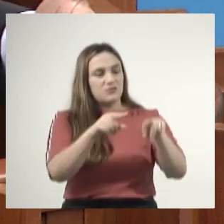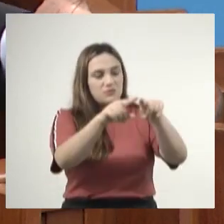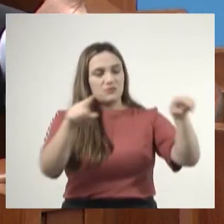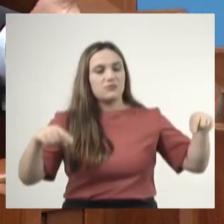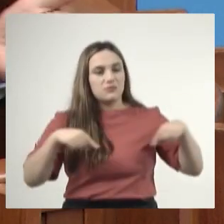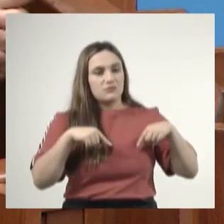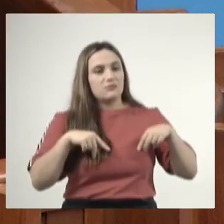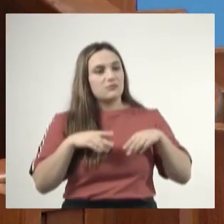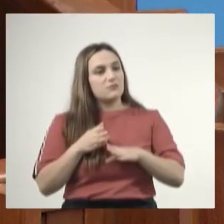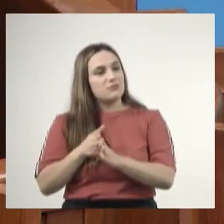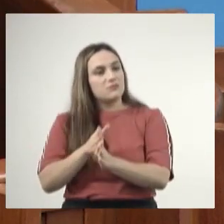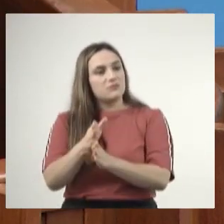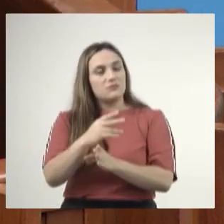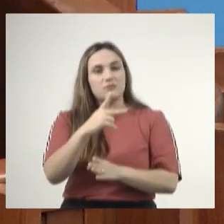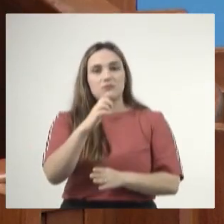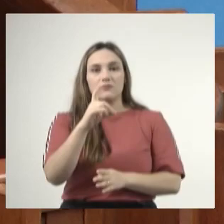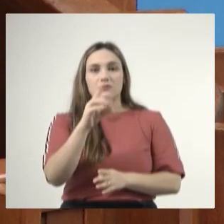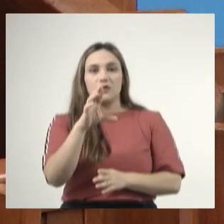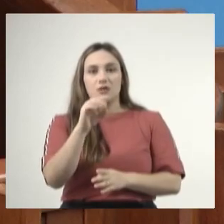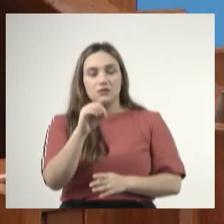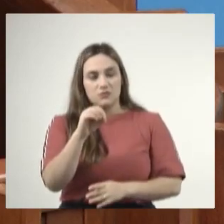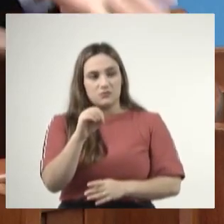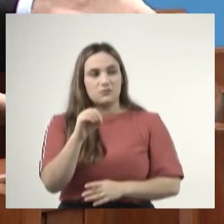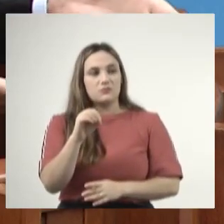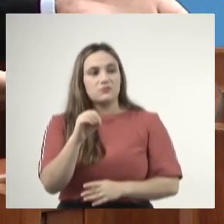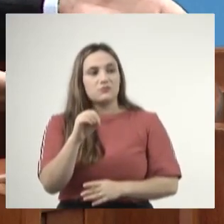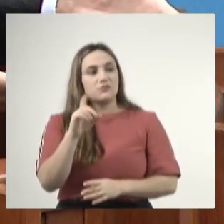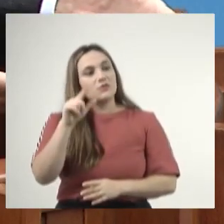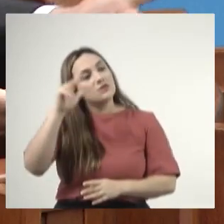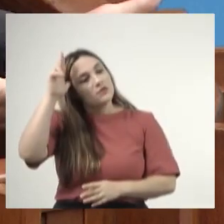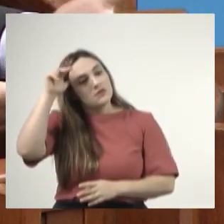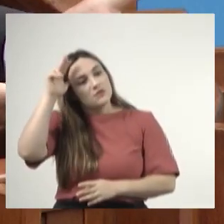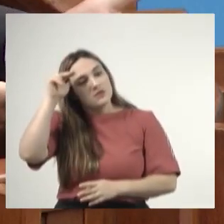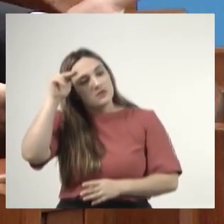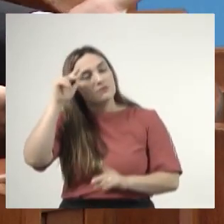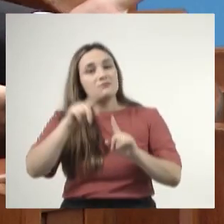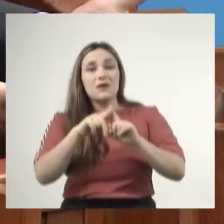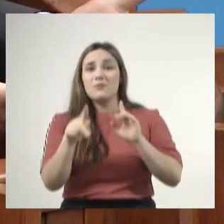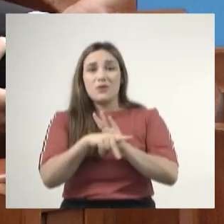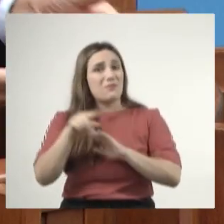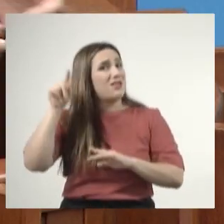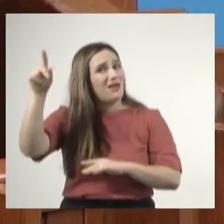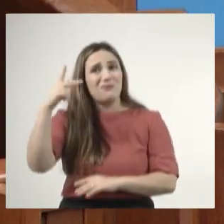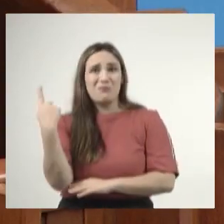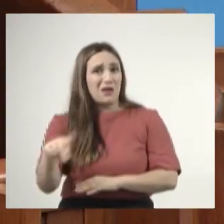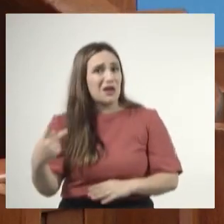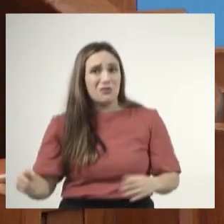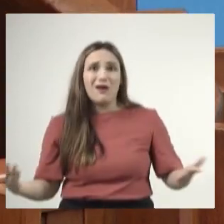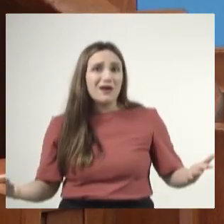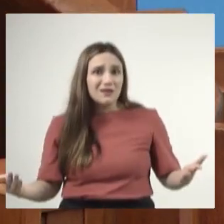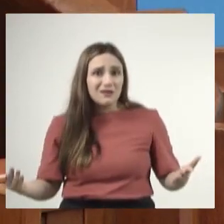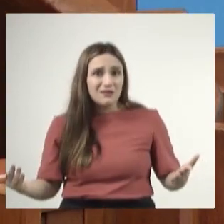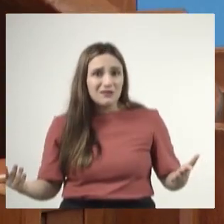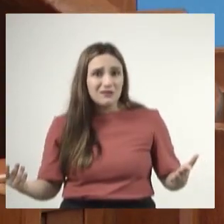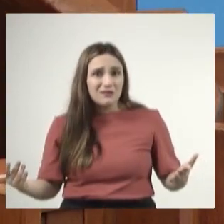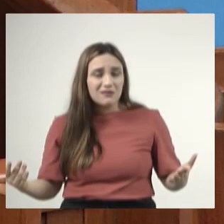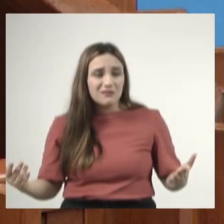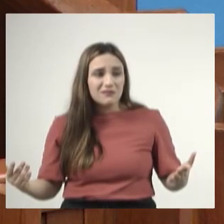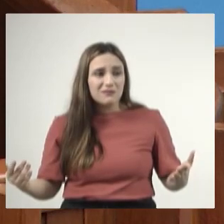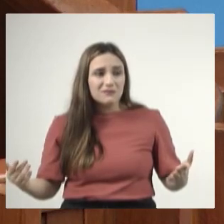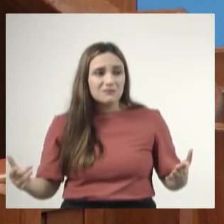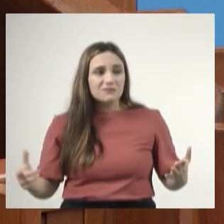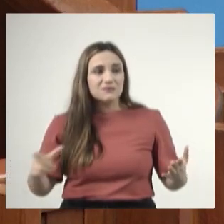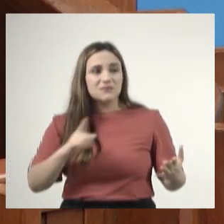é invadida por índio Guarani, da etnia paraguaia. Eles cruzaram o rio